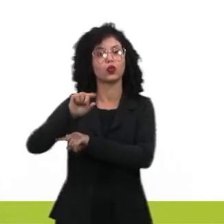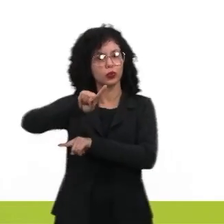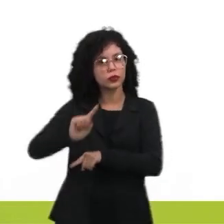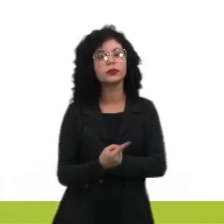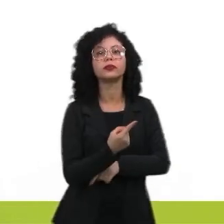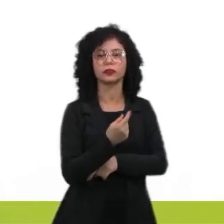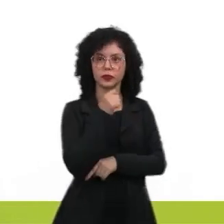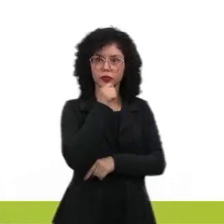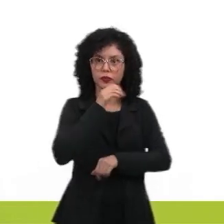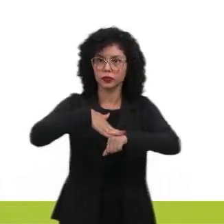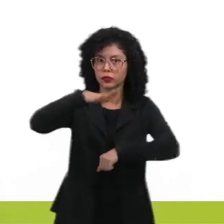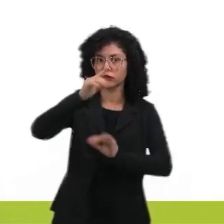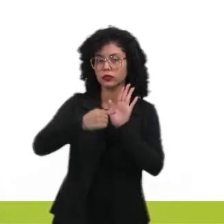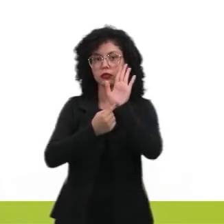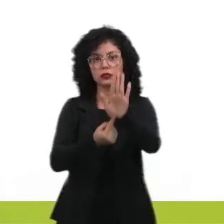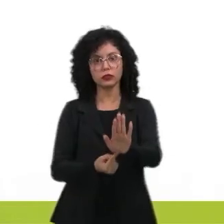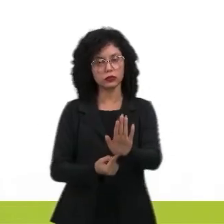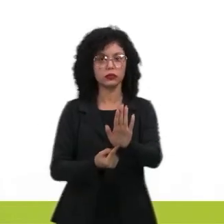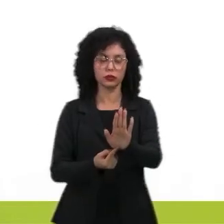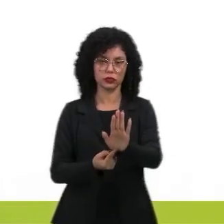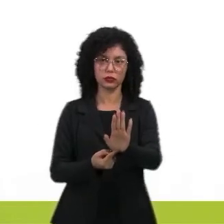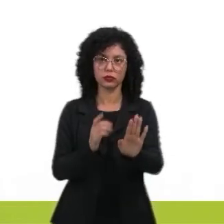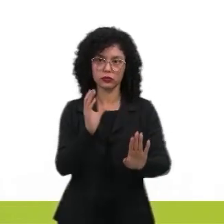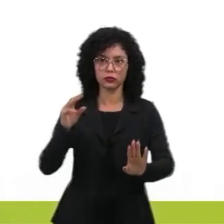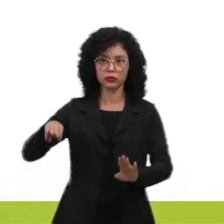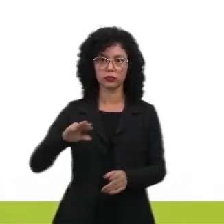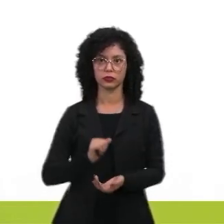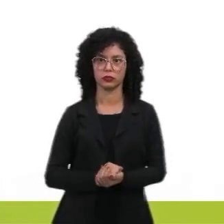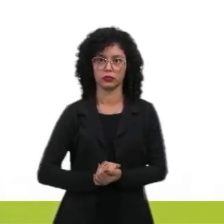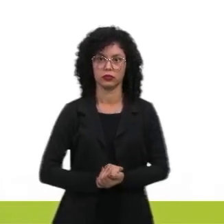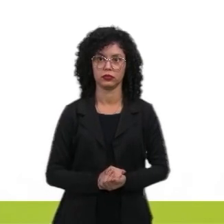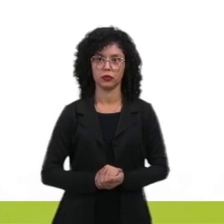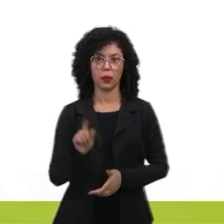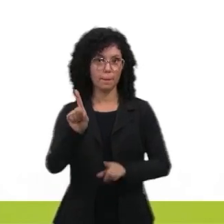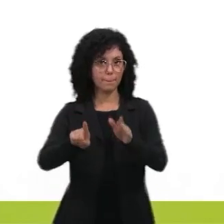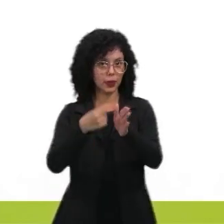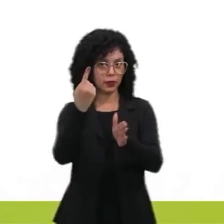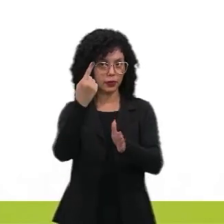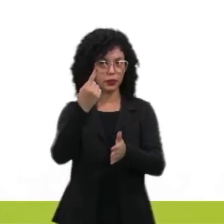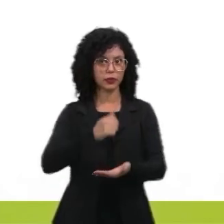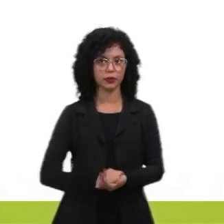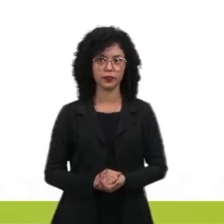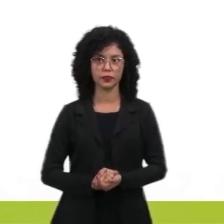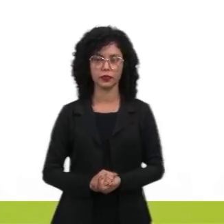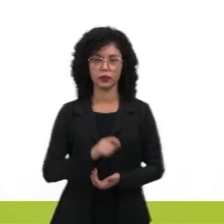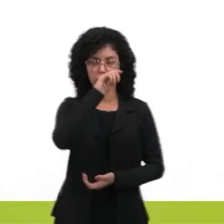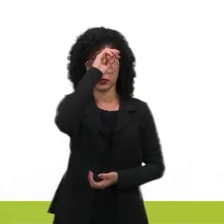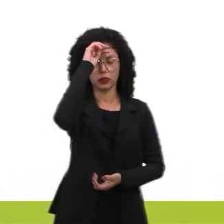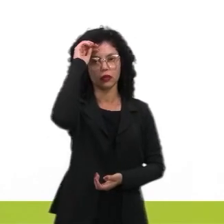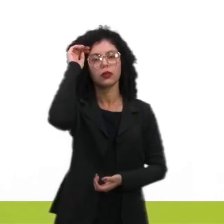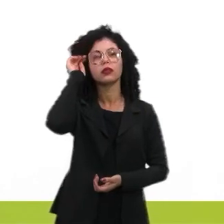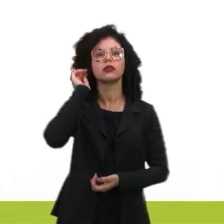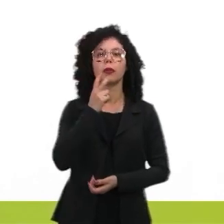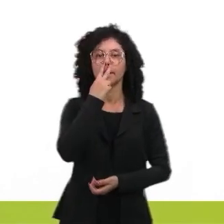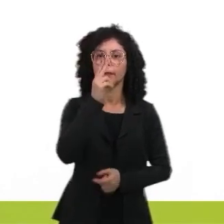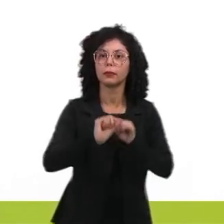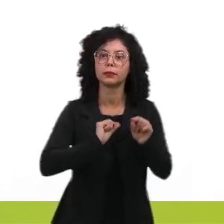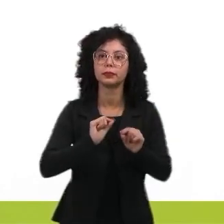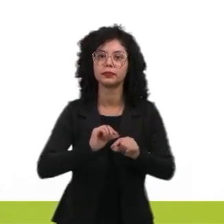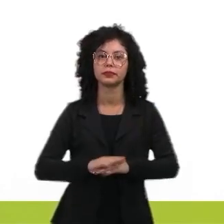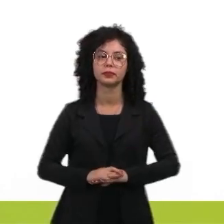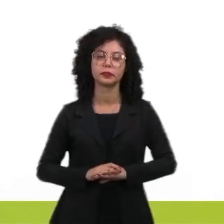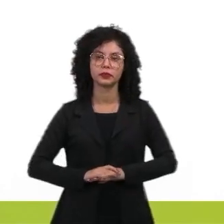né? Apresentados em centímetros aí, ó. E você já vai para a escala, tá, gente? Na primeira escala, vai aparecer o quê?